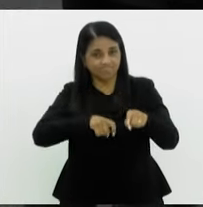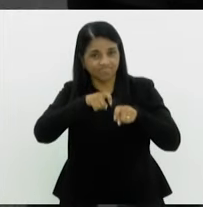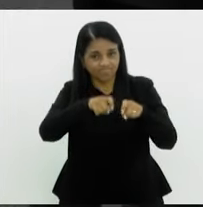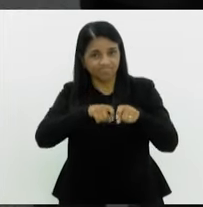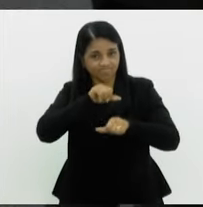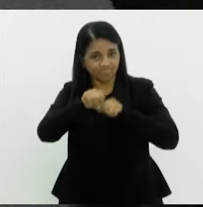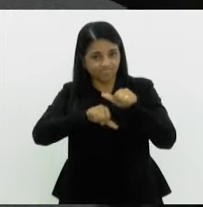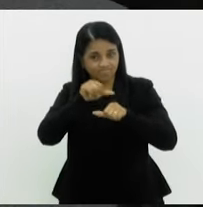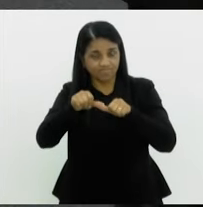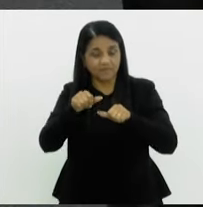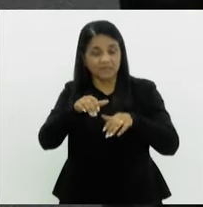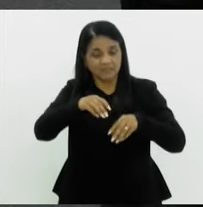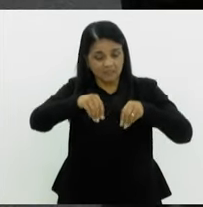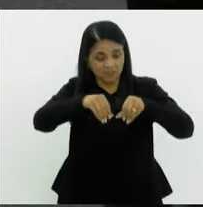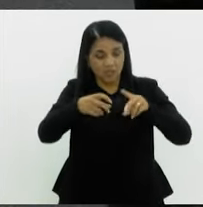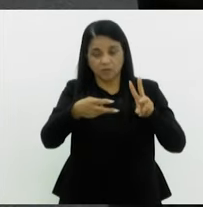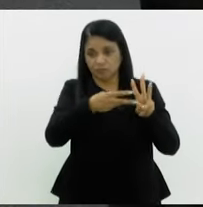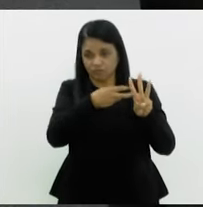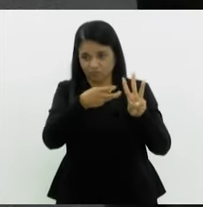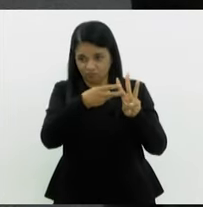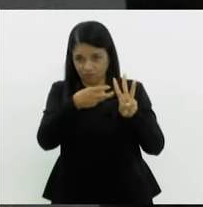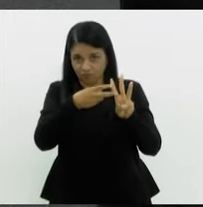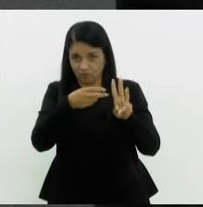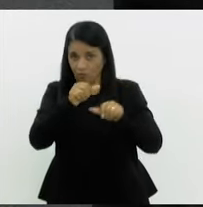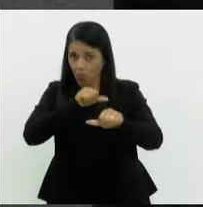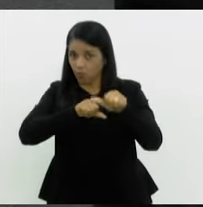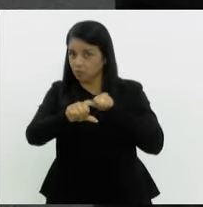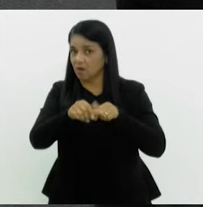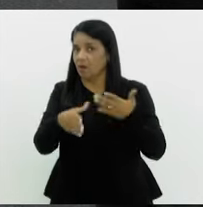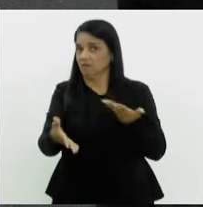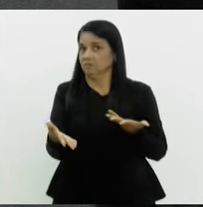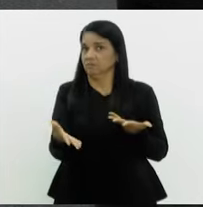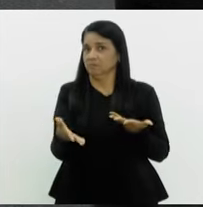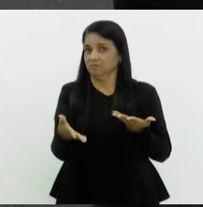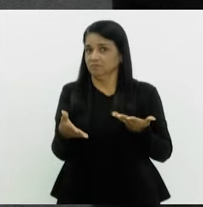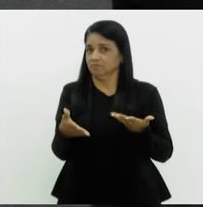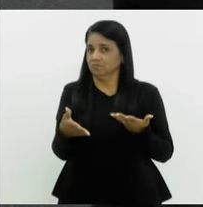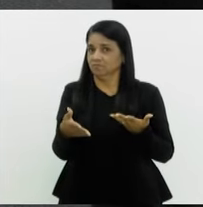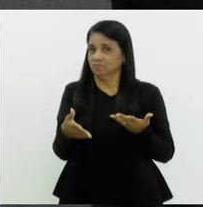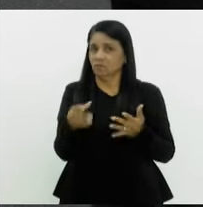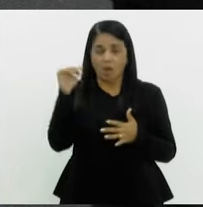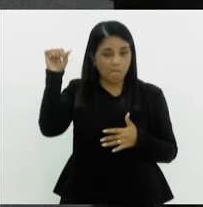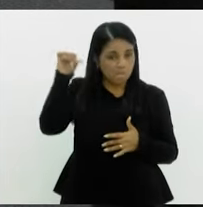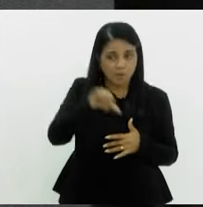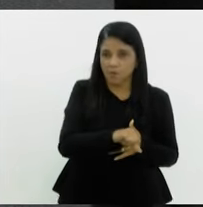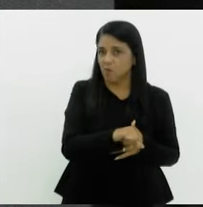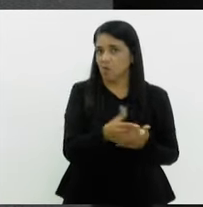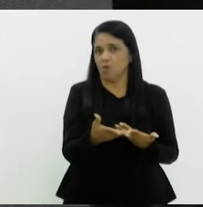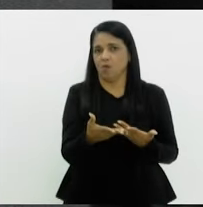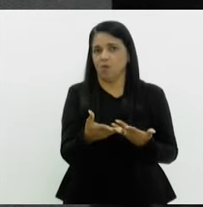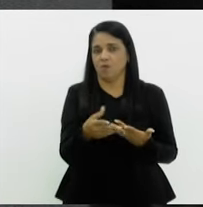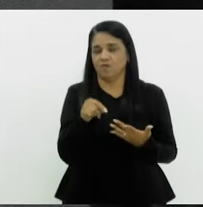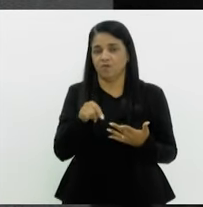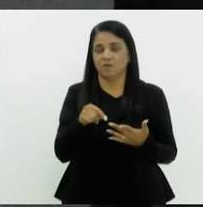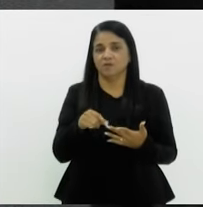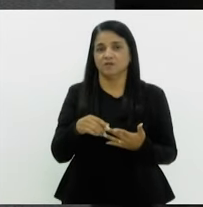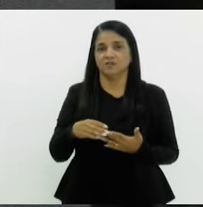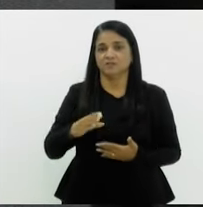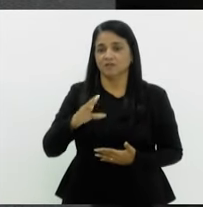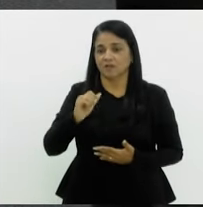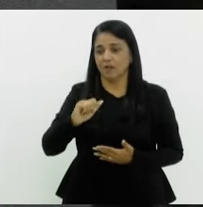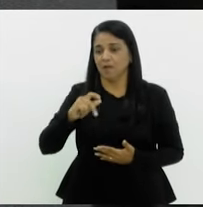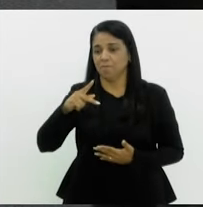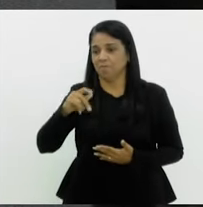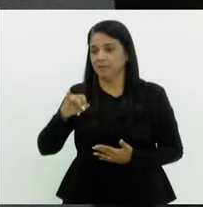na terra dos indígenas. Essa foi realmente a grande reforma agrária, ao revés, foram as capitanias